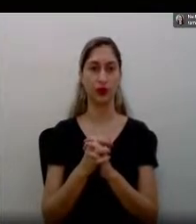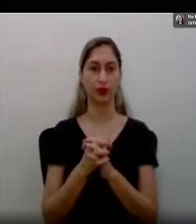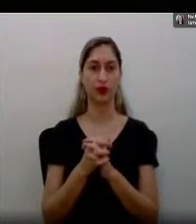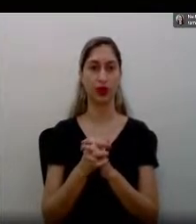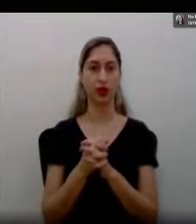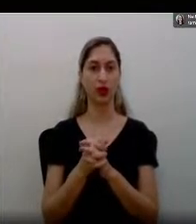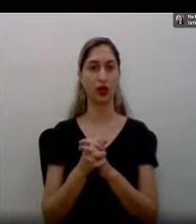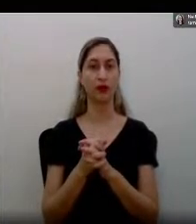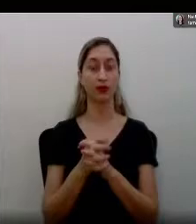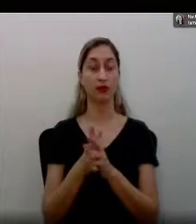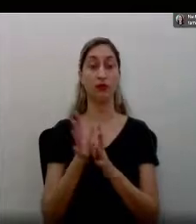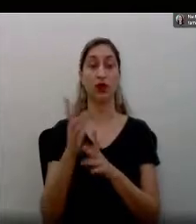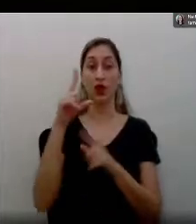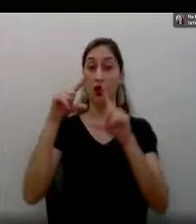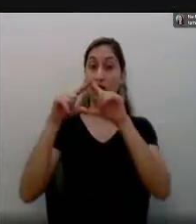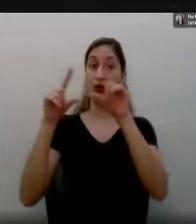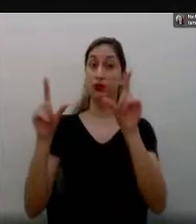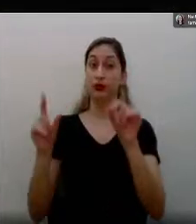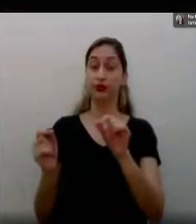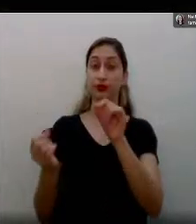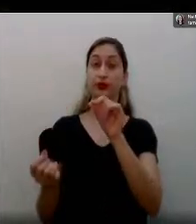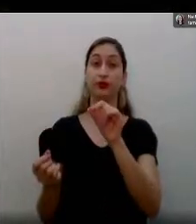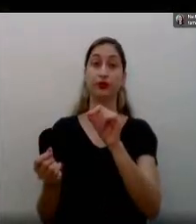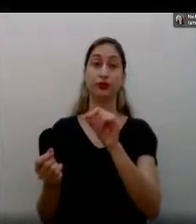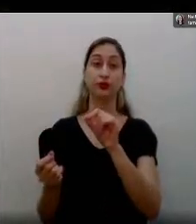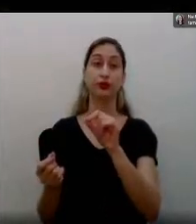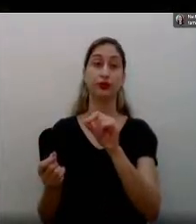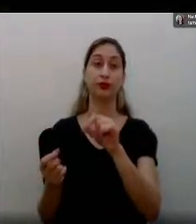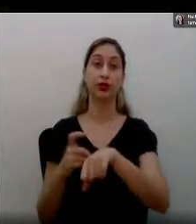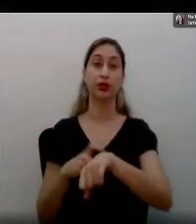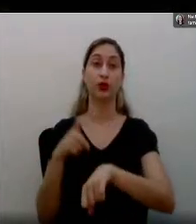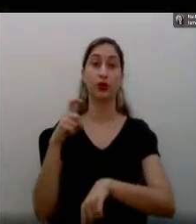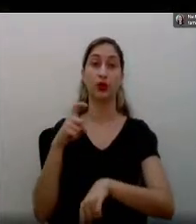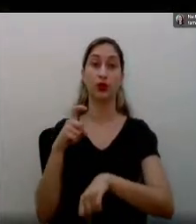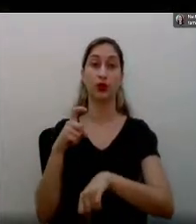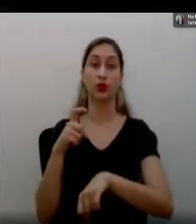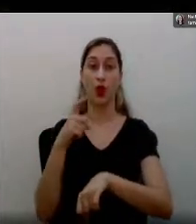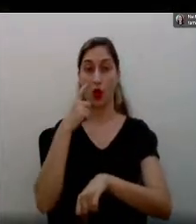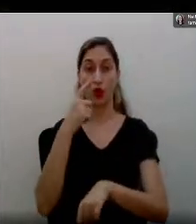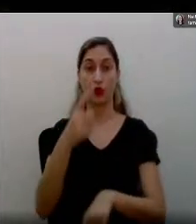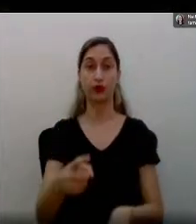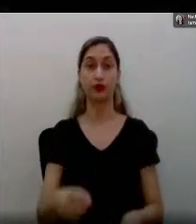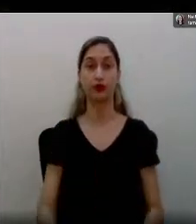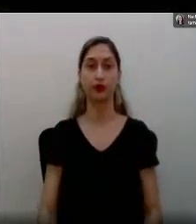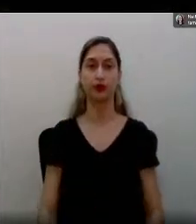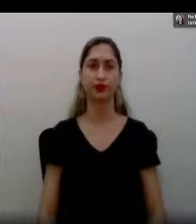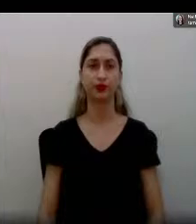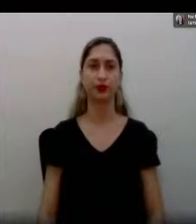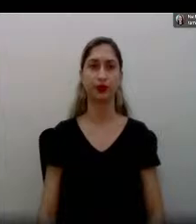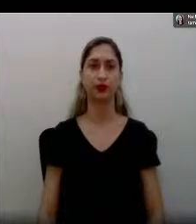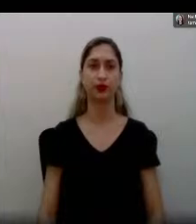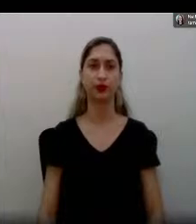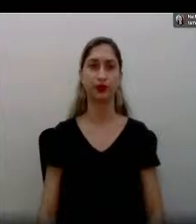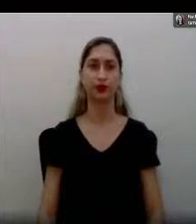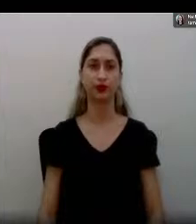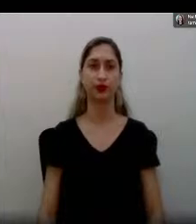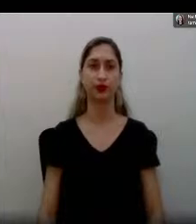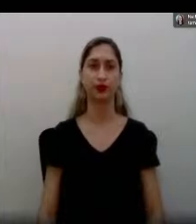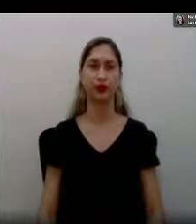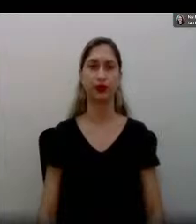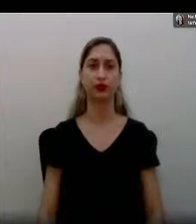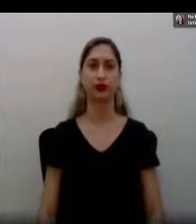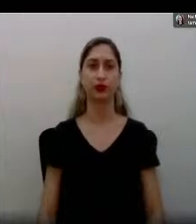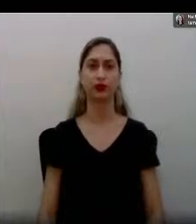1:40 da manhã tá a lua sabe que fazem que a lotar a lua vai estar na fase dela que é